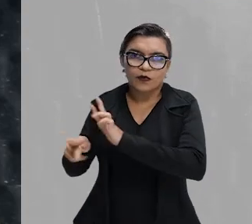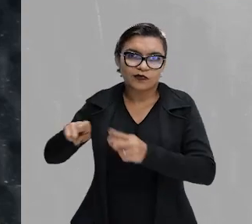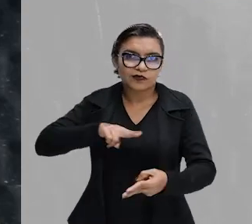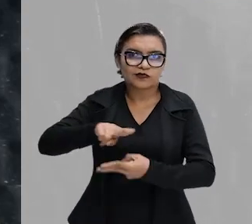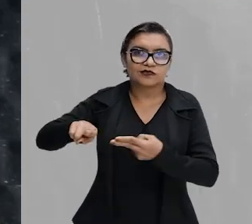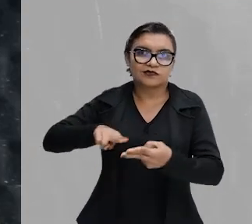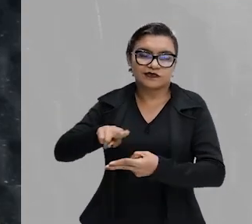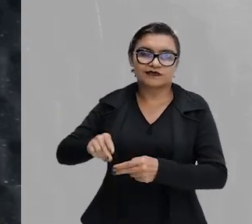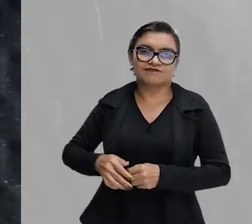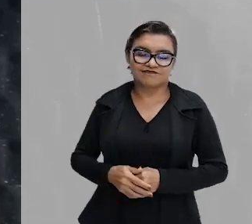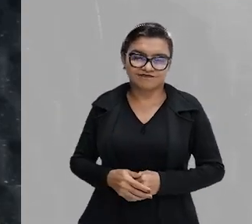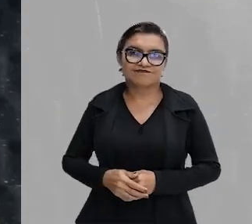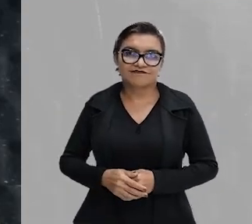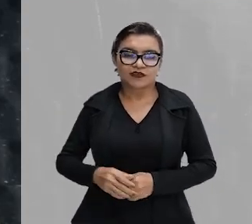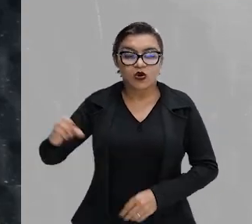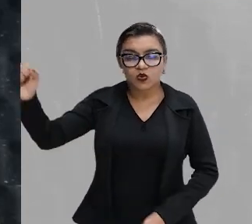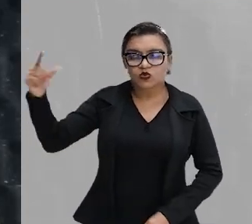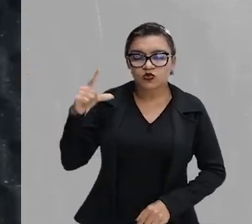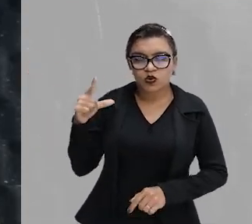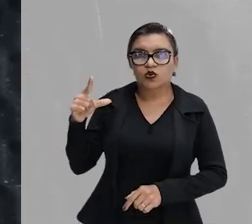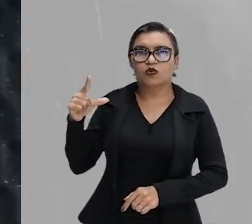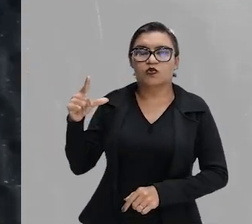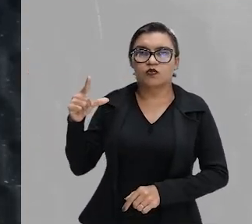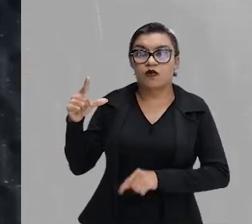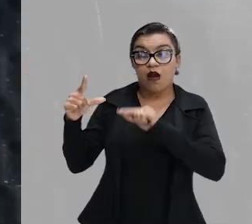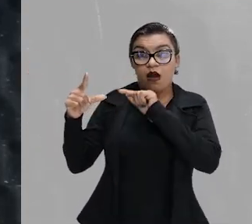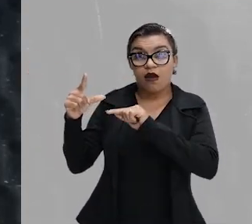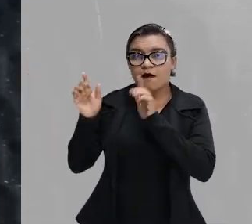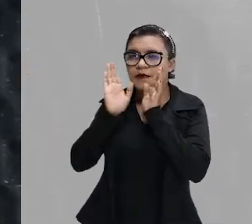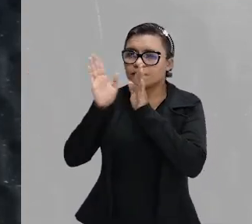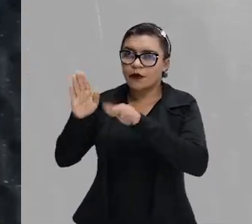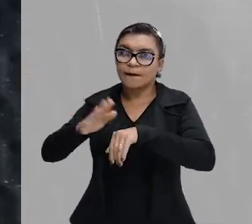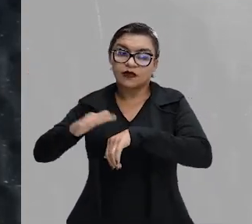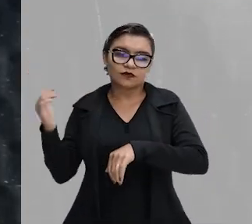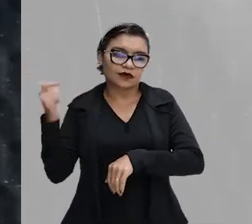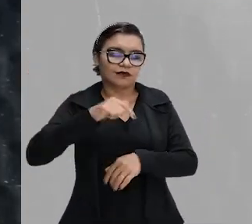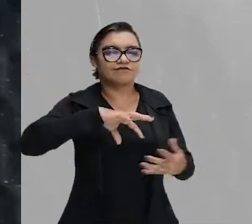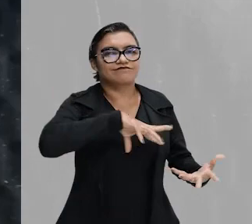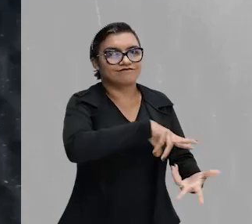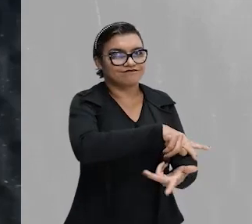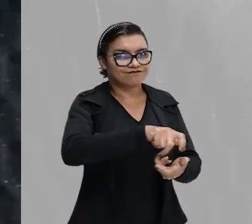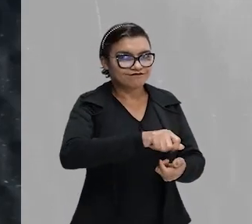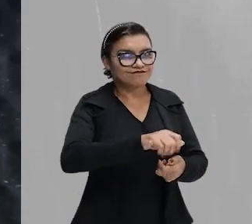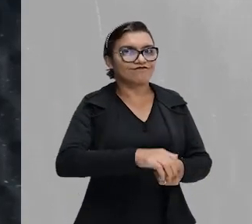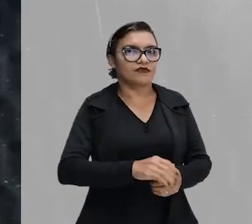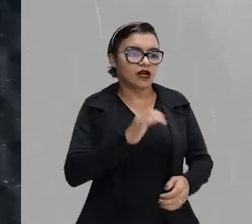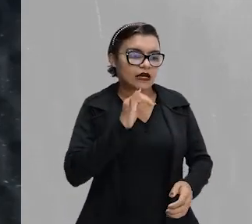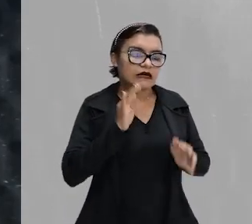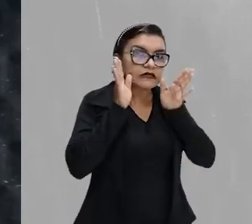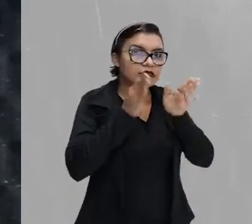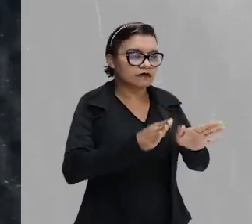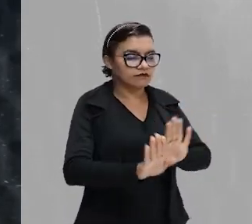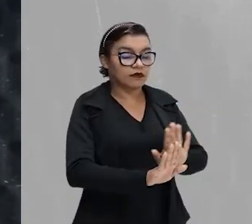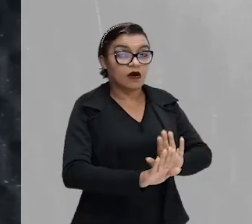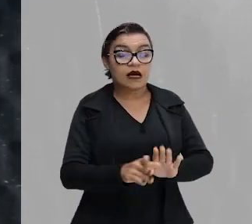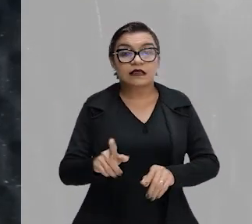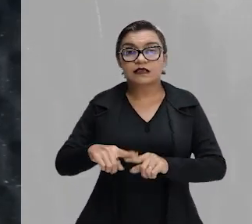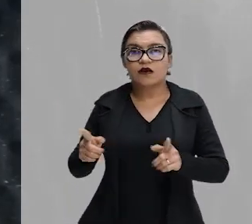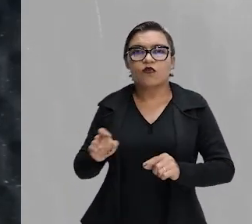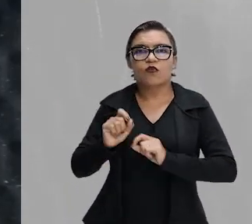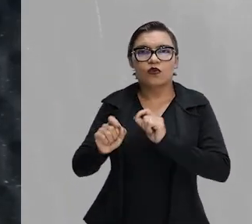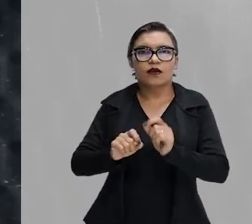razoável, né, o Sol está no centro do universo do que a Terra. Ok? Então, o Nicolau Copérnico é essa figura